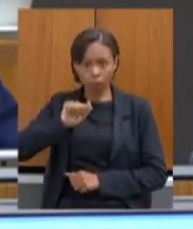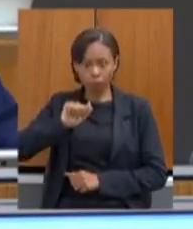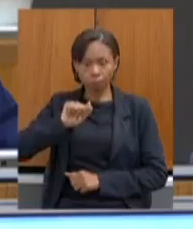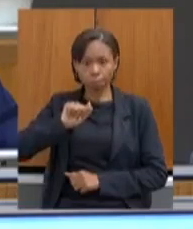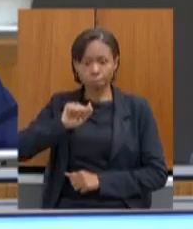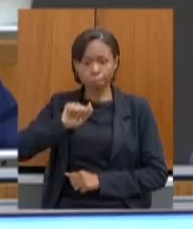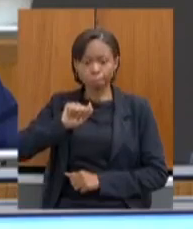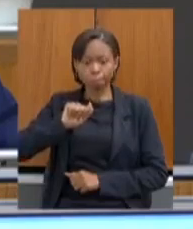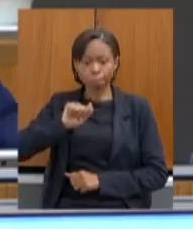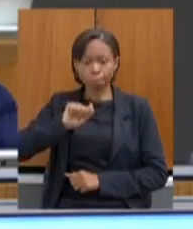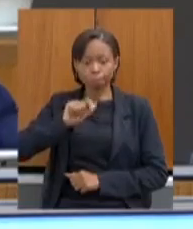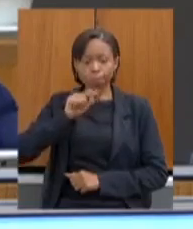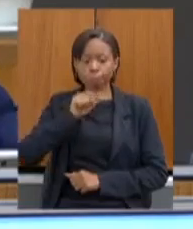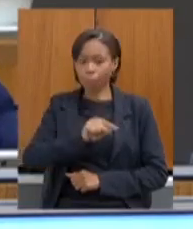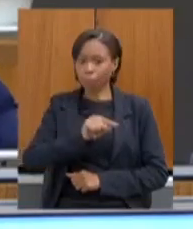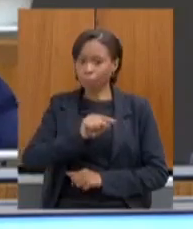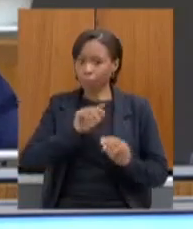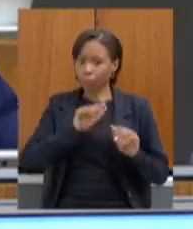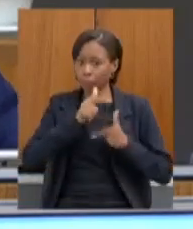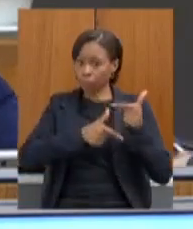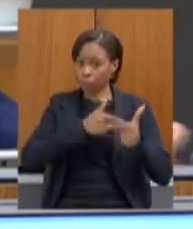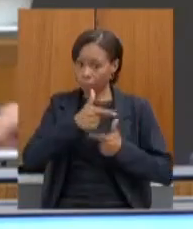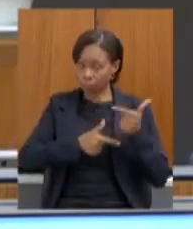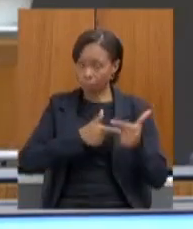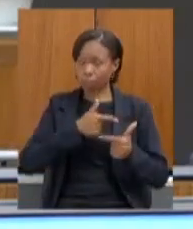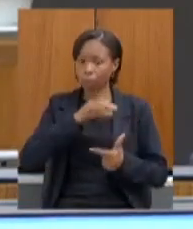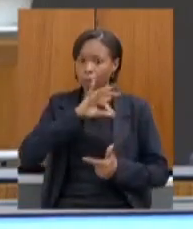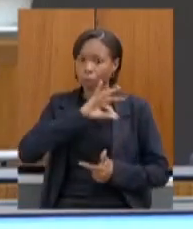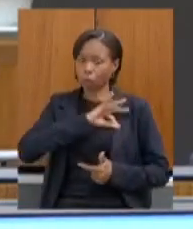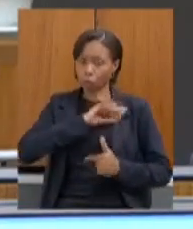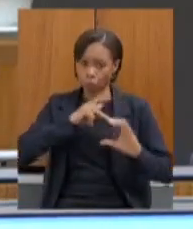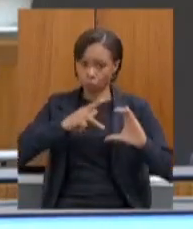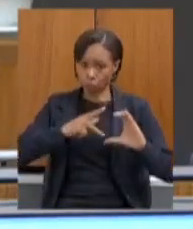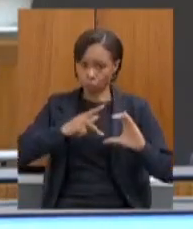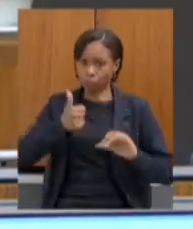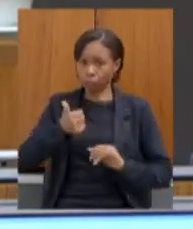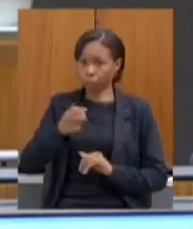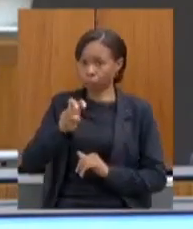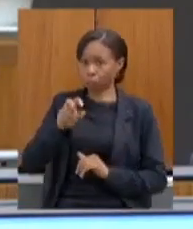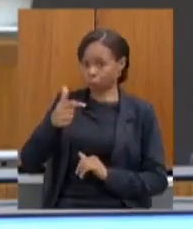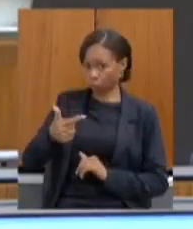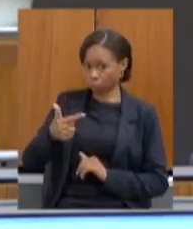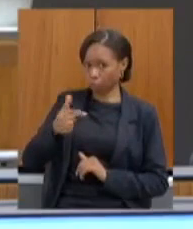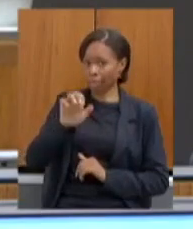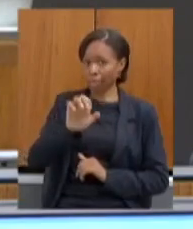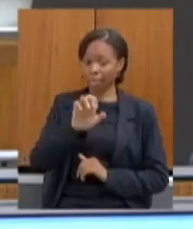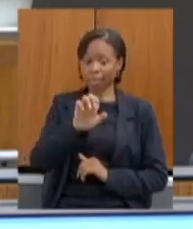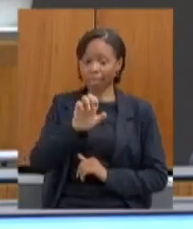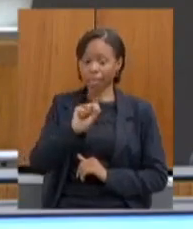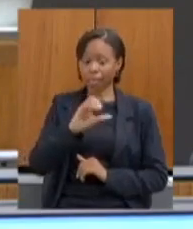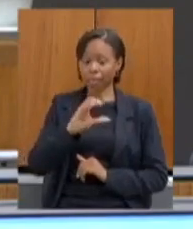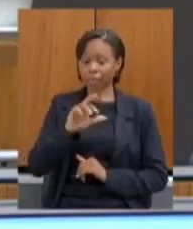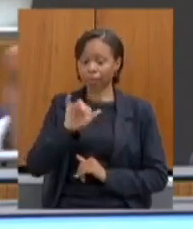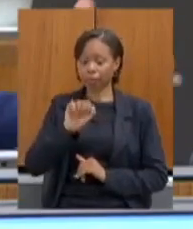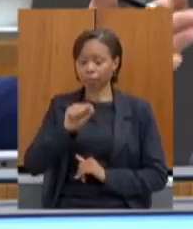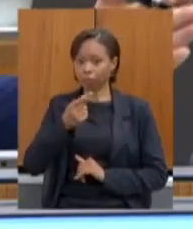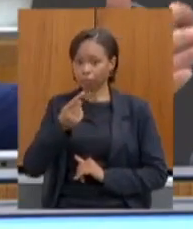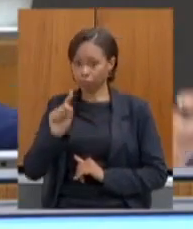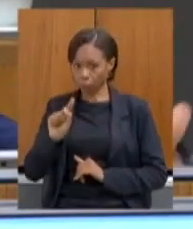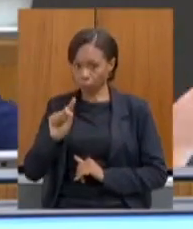para a Polícia Civil 152 escrivãos excedentes e 65 delegados,